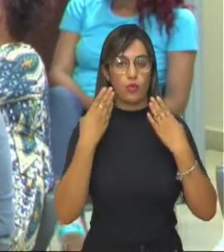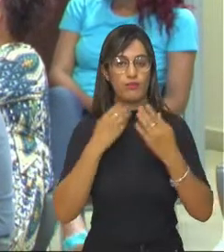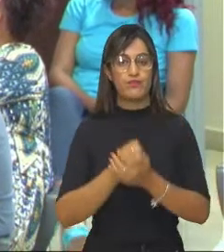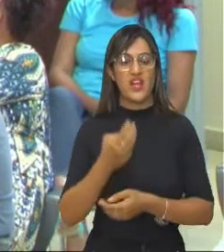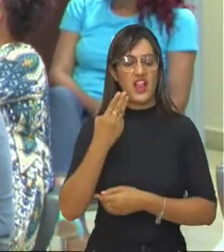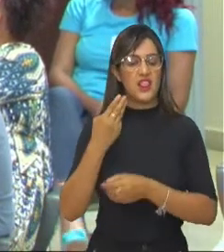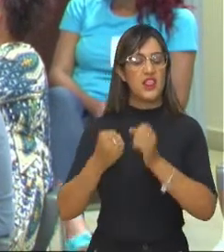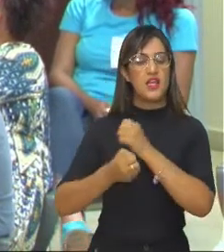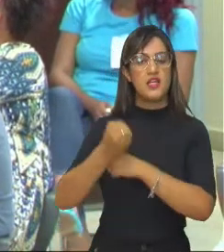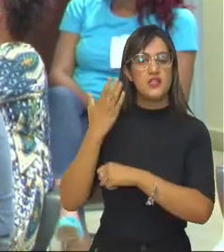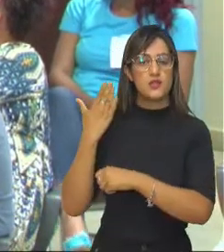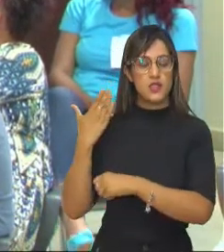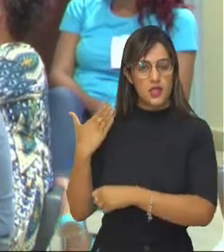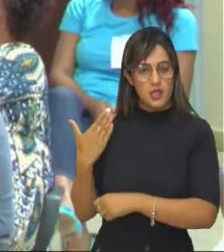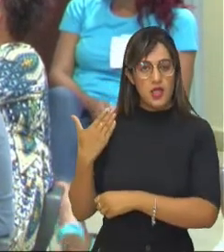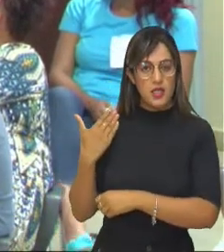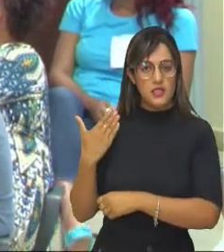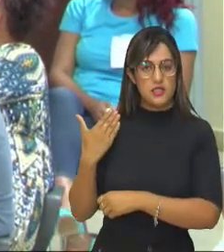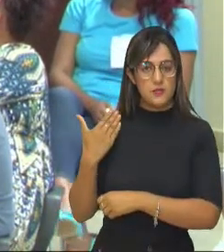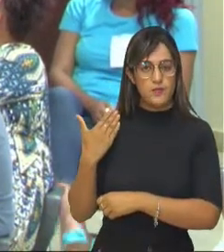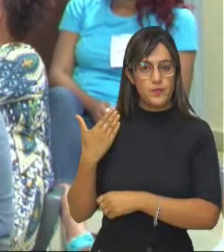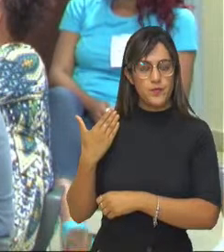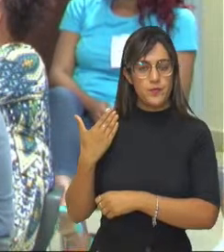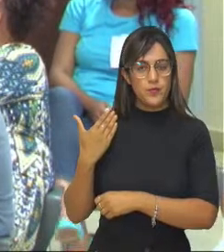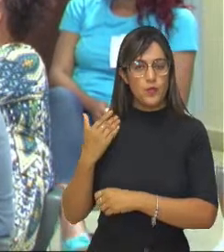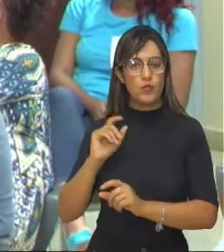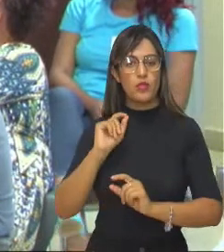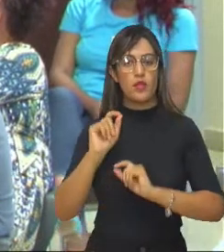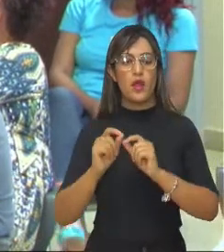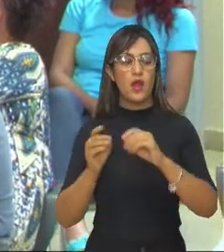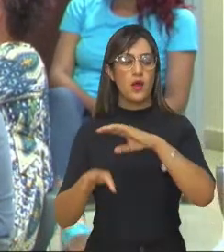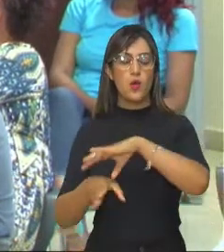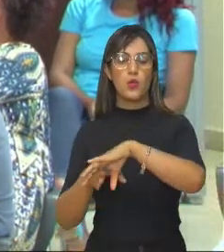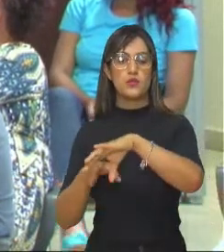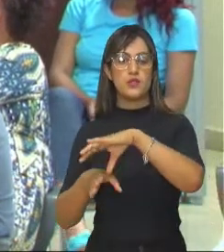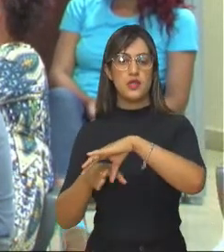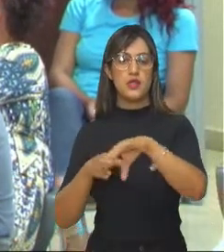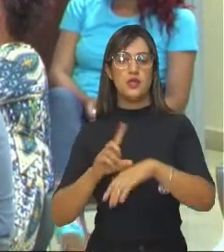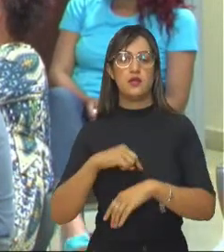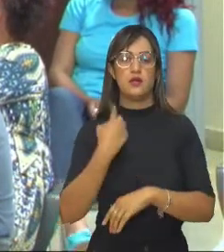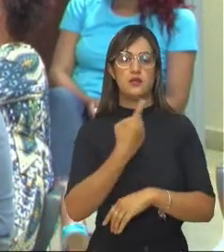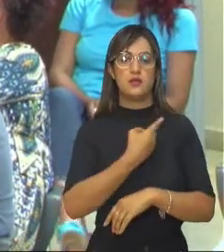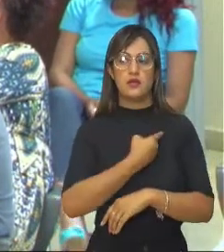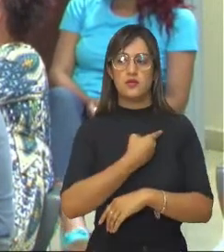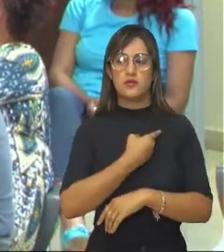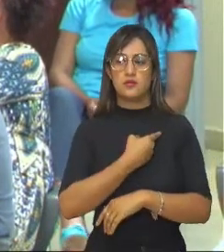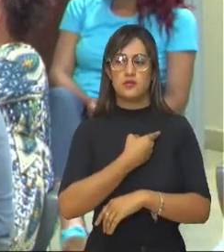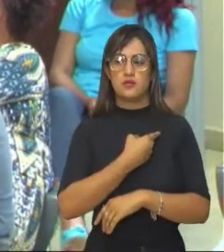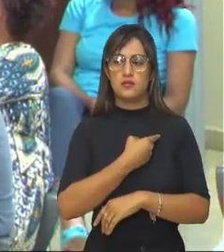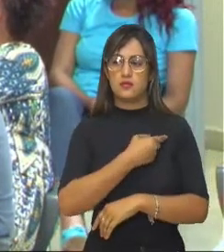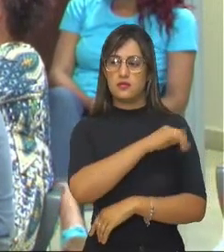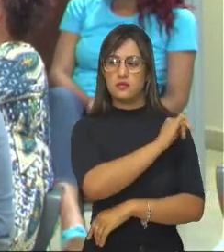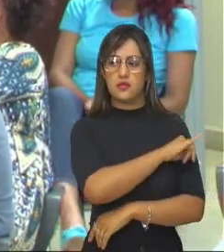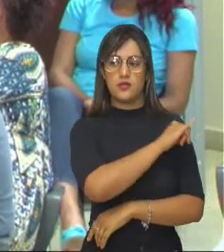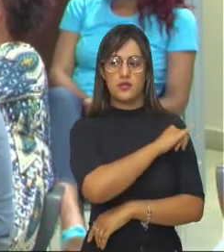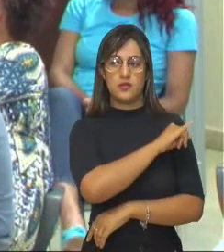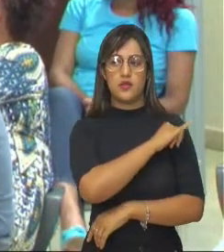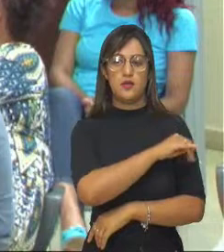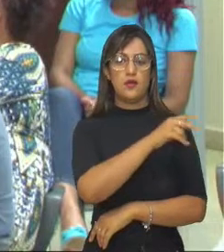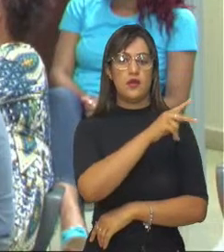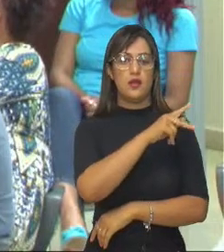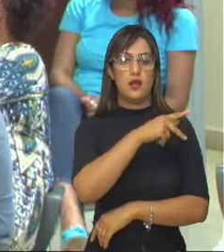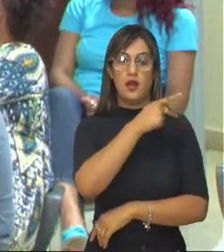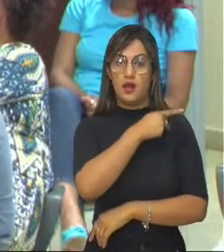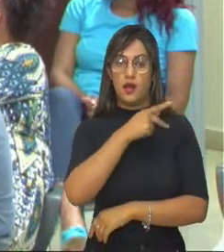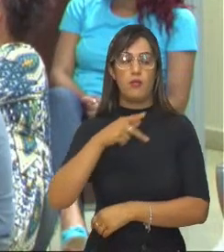3 anos atrás, quando o CEL era conselheira do Conselho Regional de Psicologia do Rio de Janeiro, eu era o presidente,